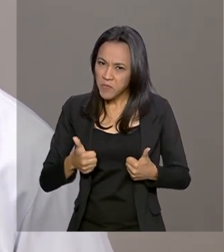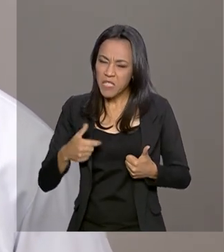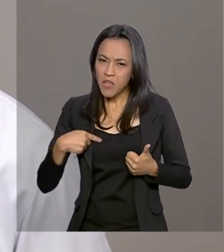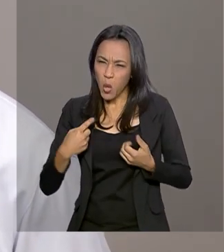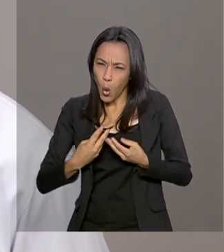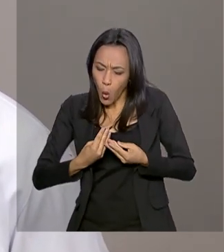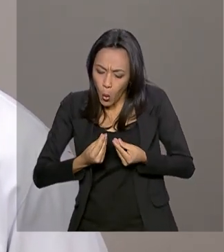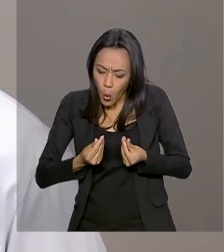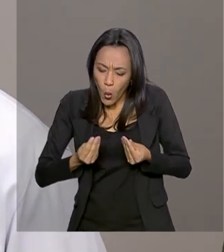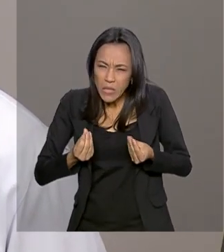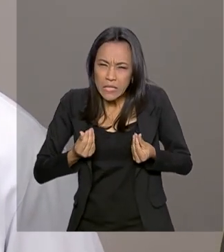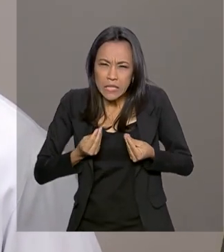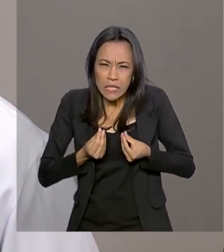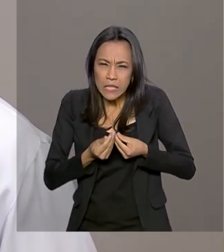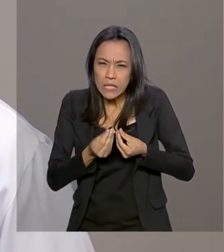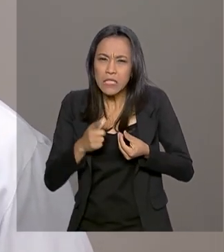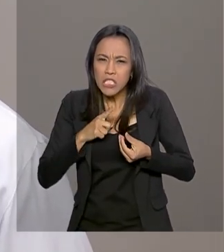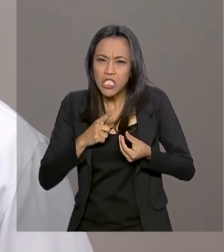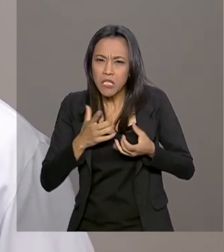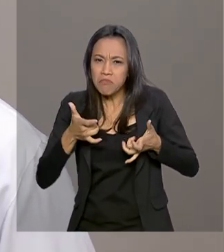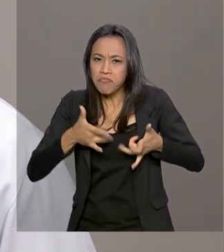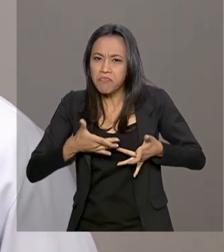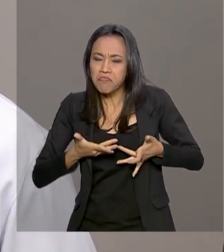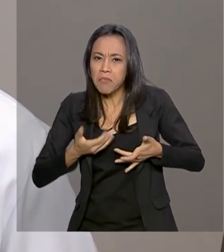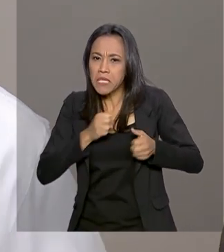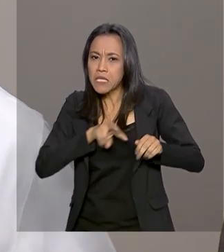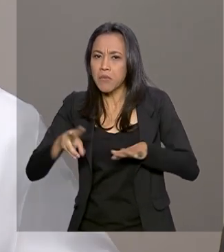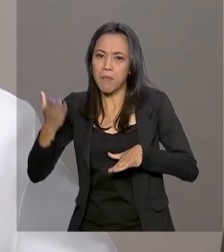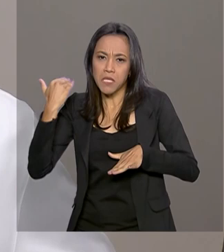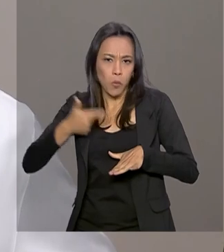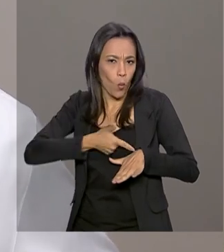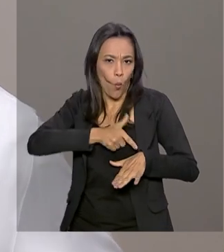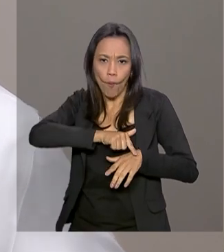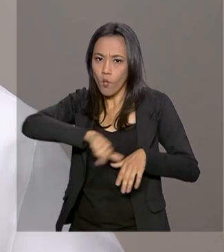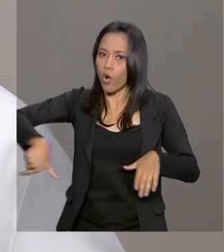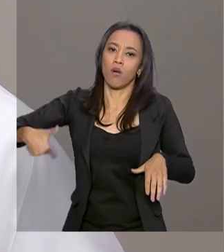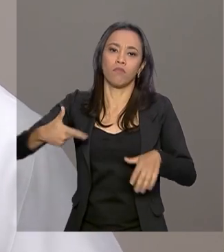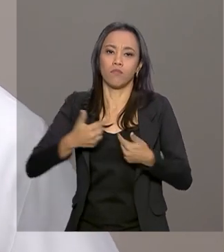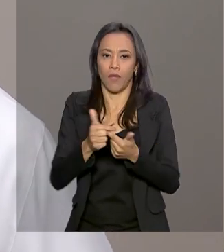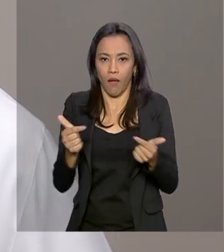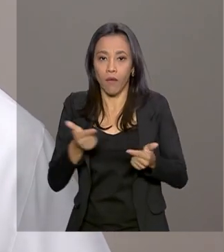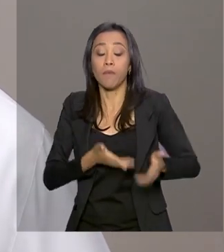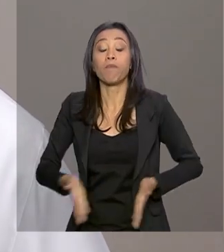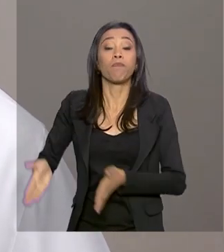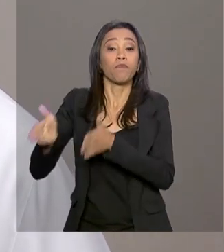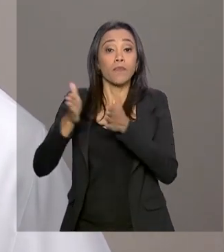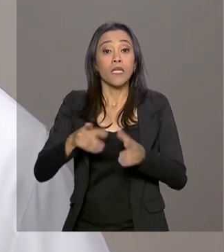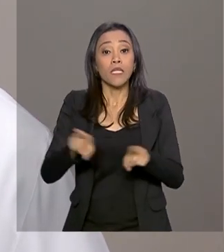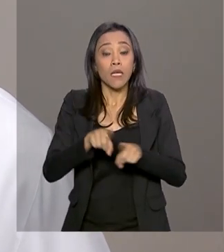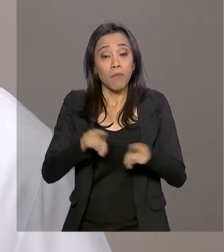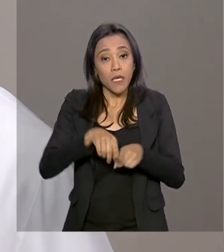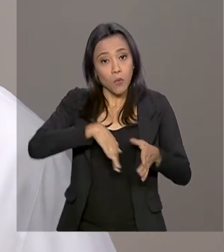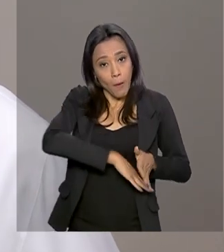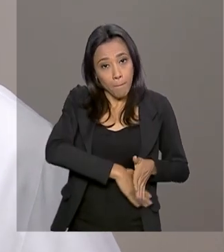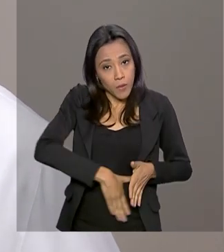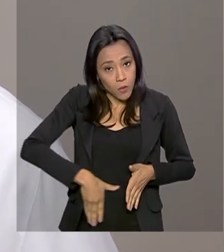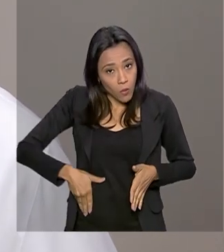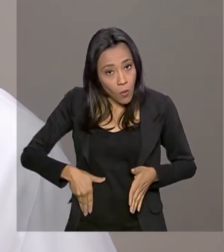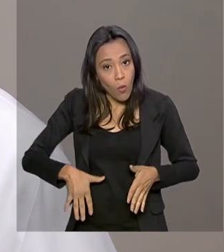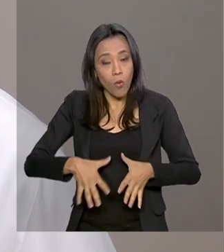que havia na semana passada e um raio-x simples de abdômen que revelou um